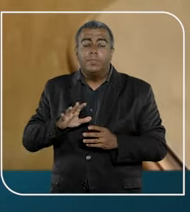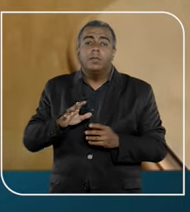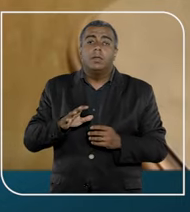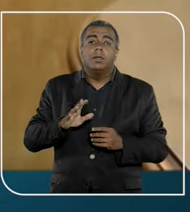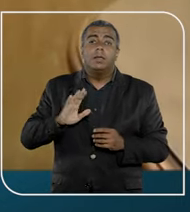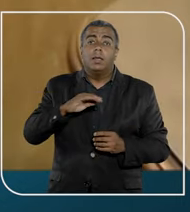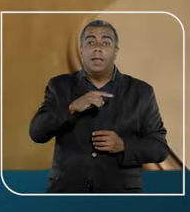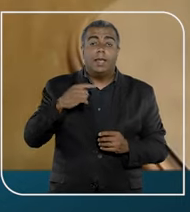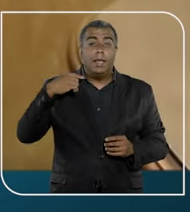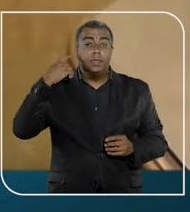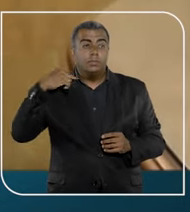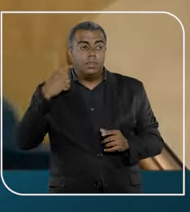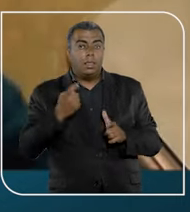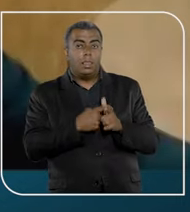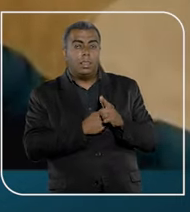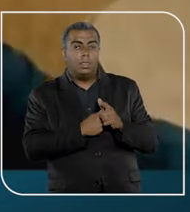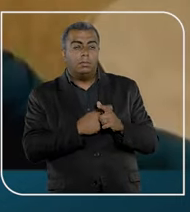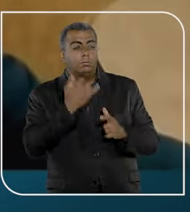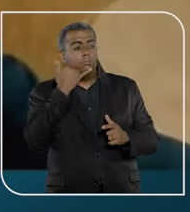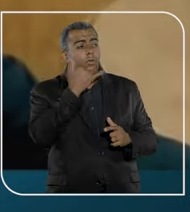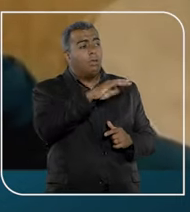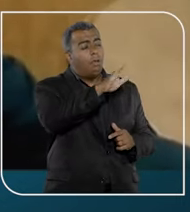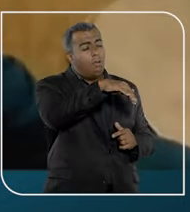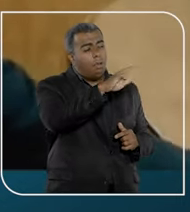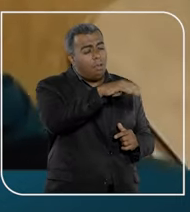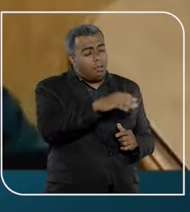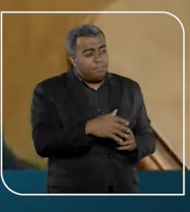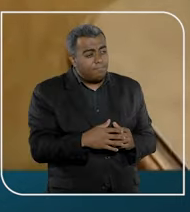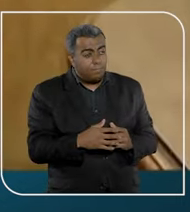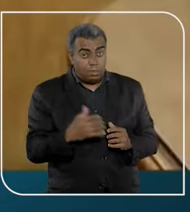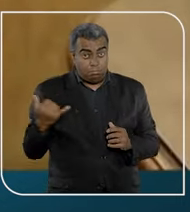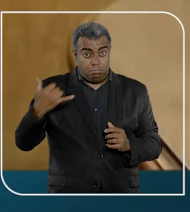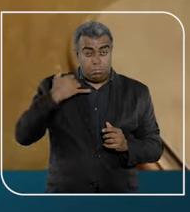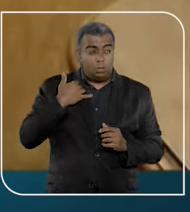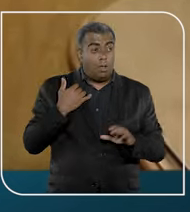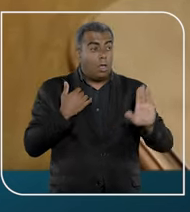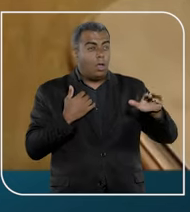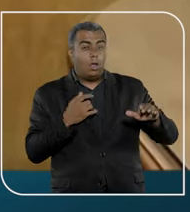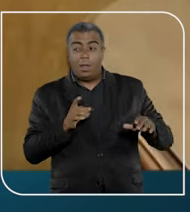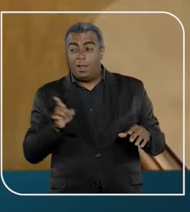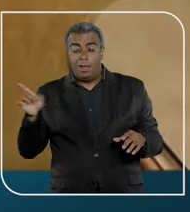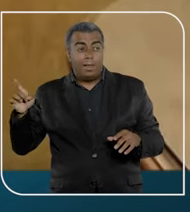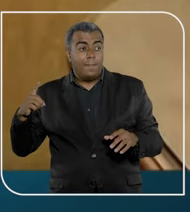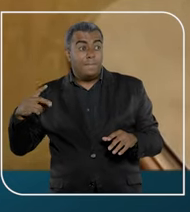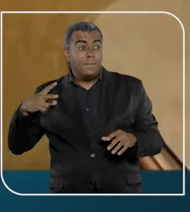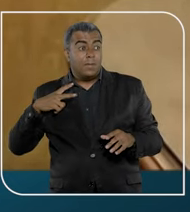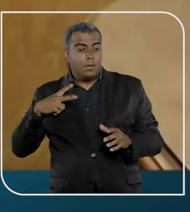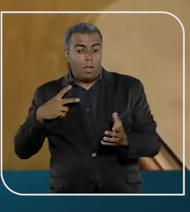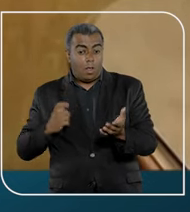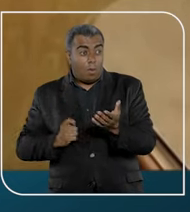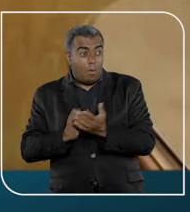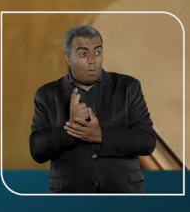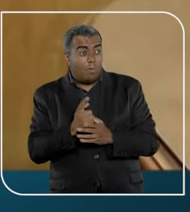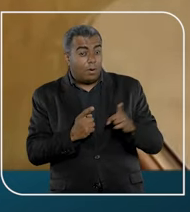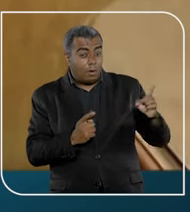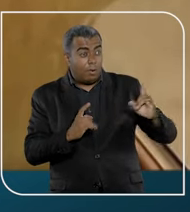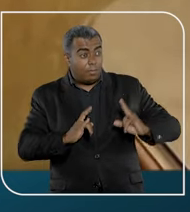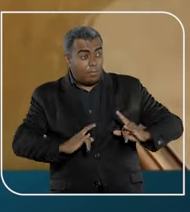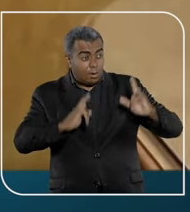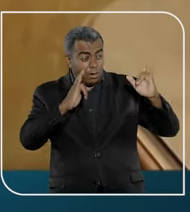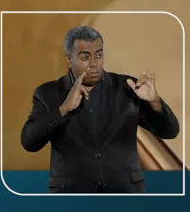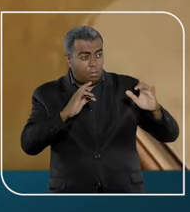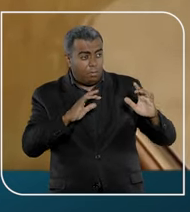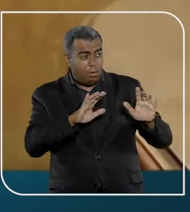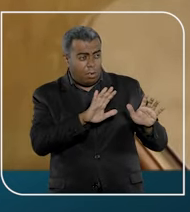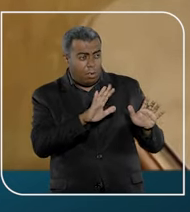O advogado do devedor me ligou e falou assim: eu arrumei um comprador para o